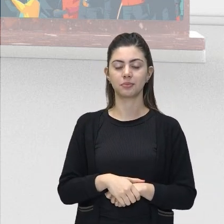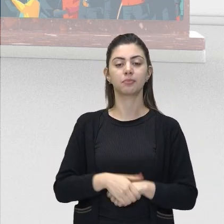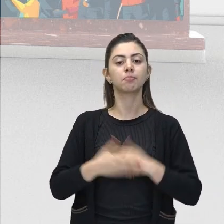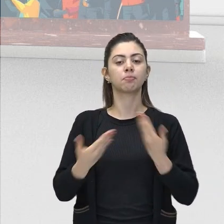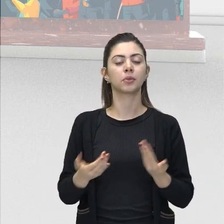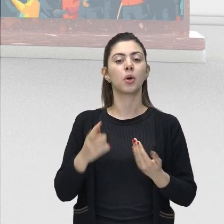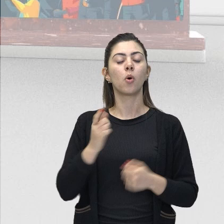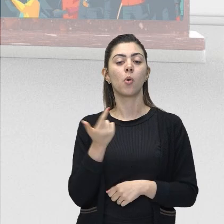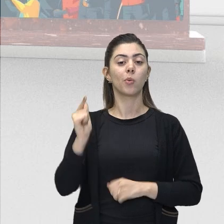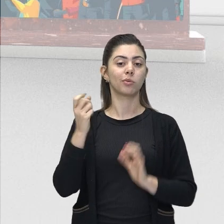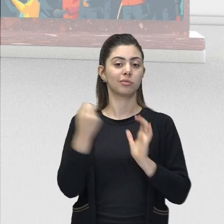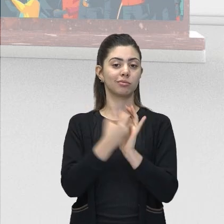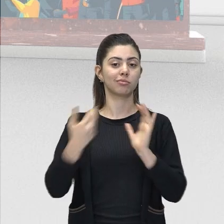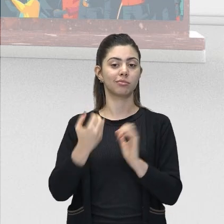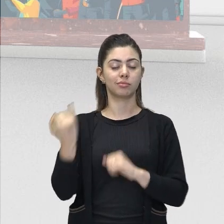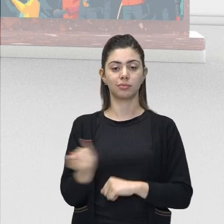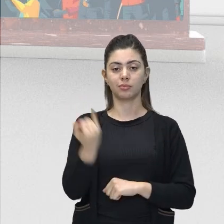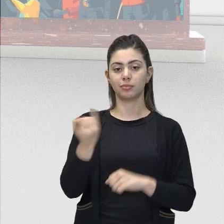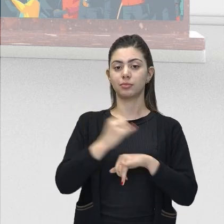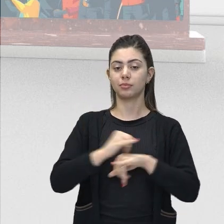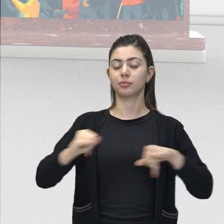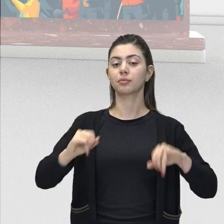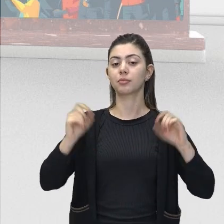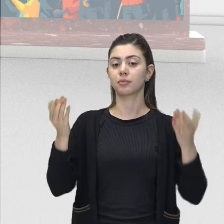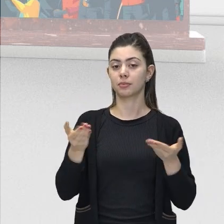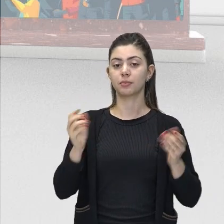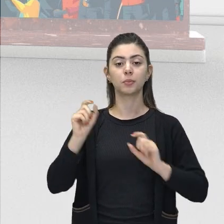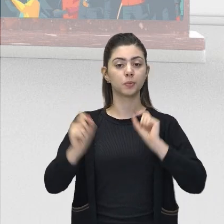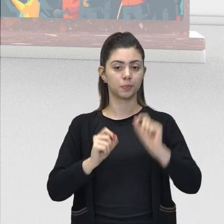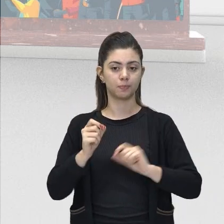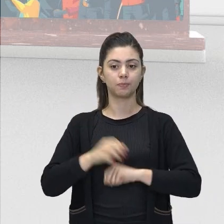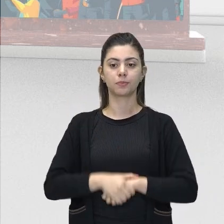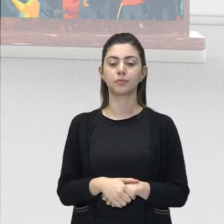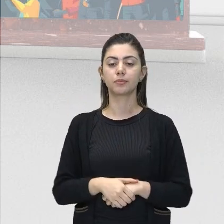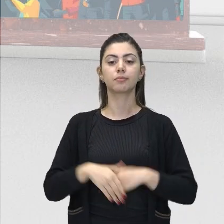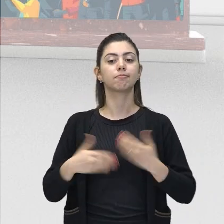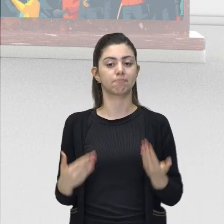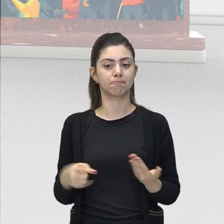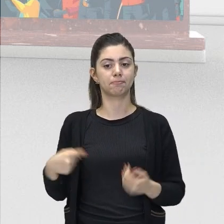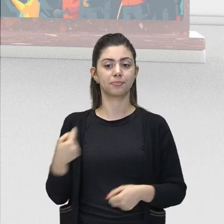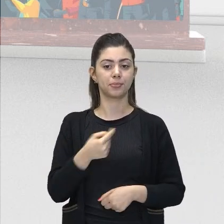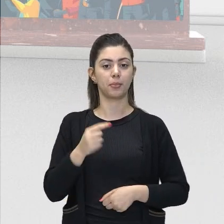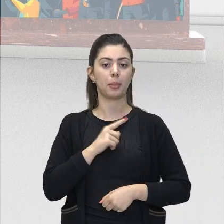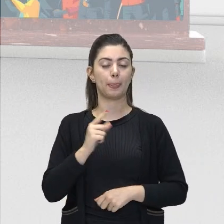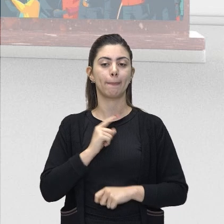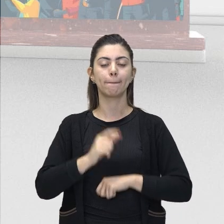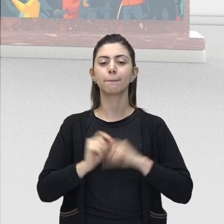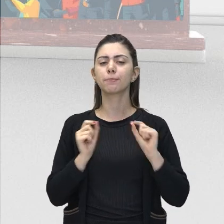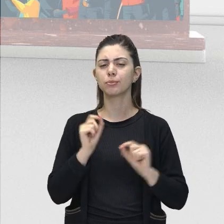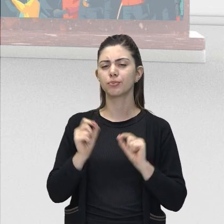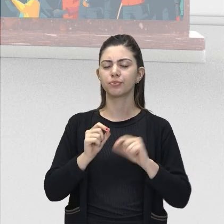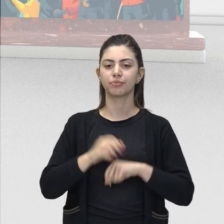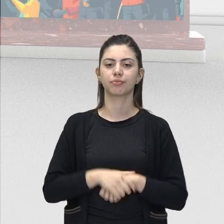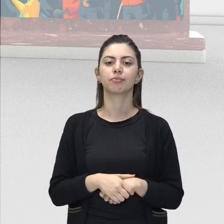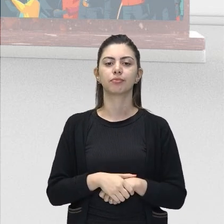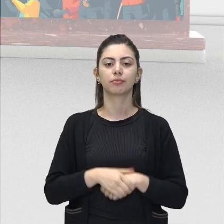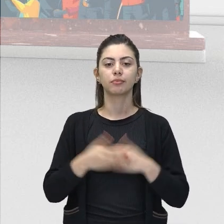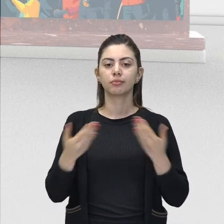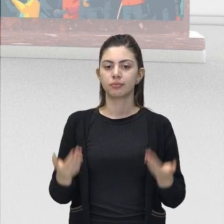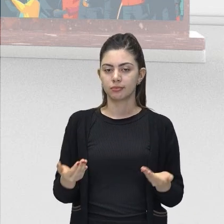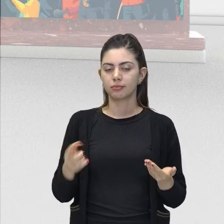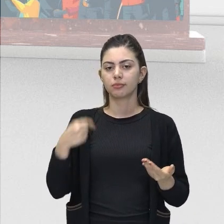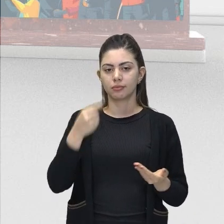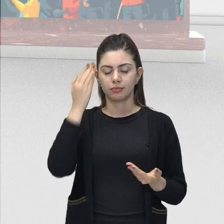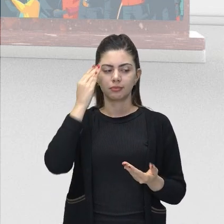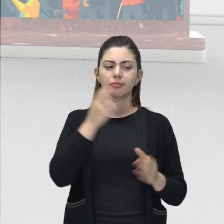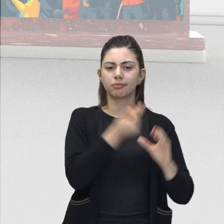Outro ponto importante que eu queria destacar para vocês aqui nesta aula é que a gente tem, a partir desse embate